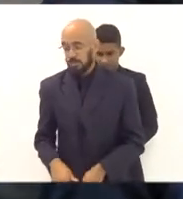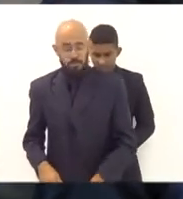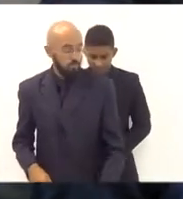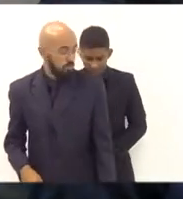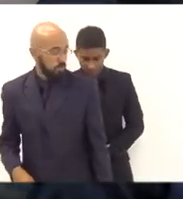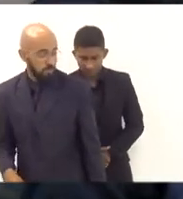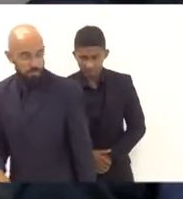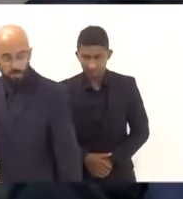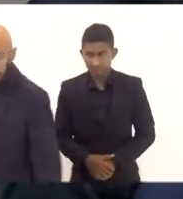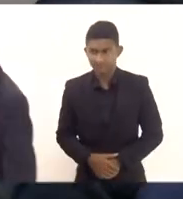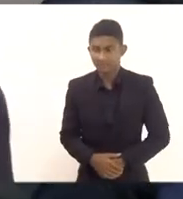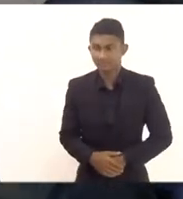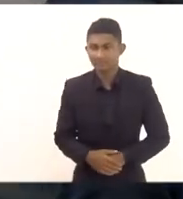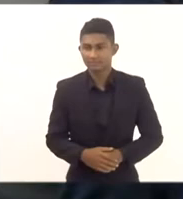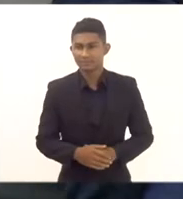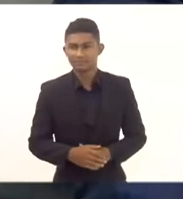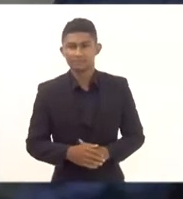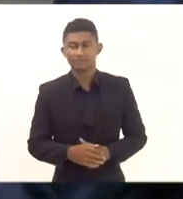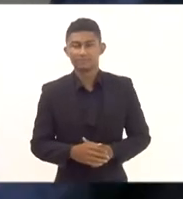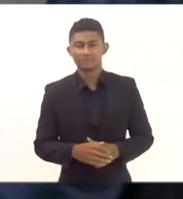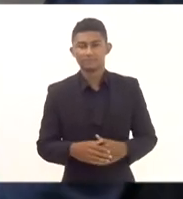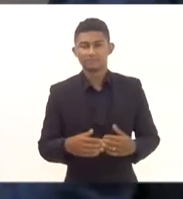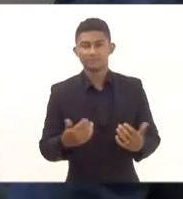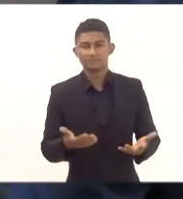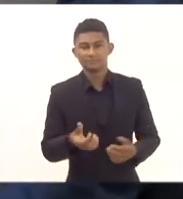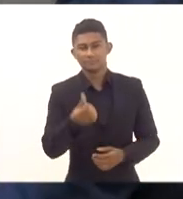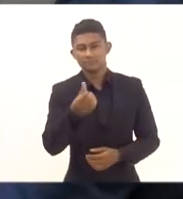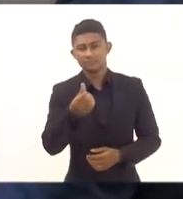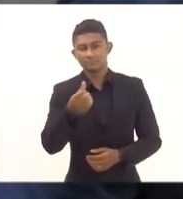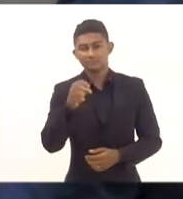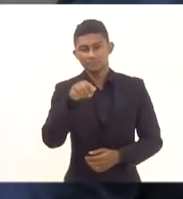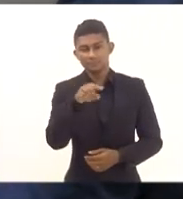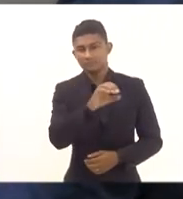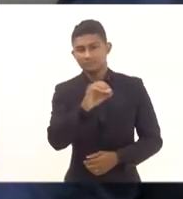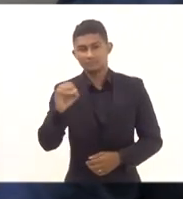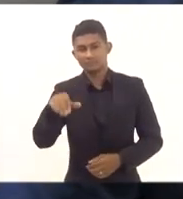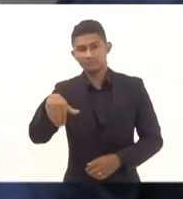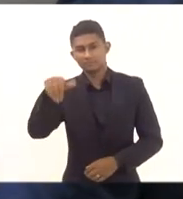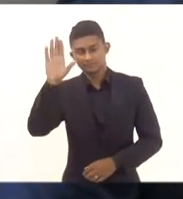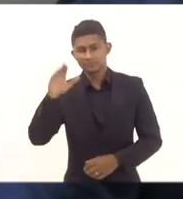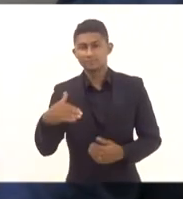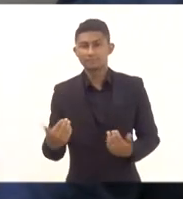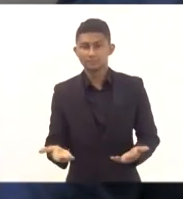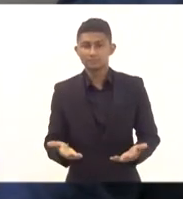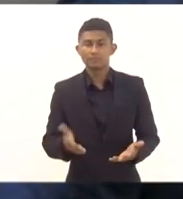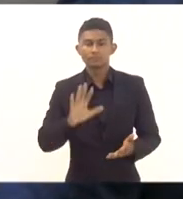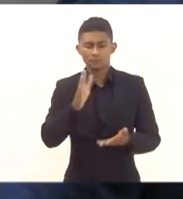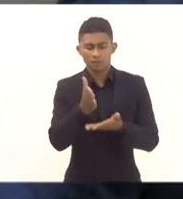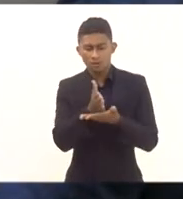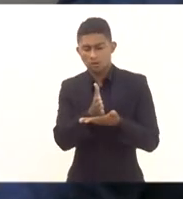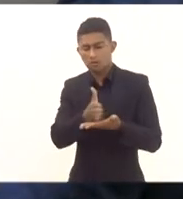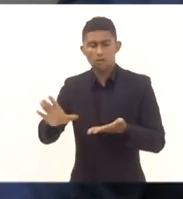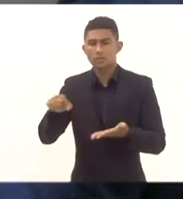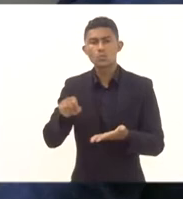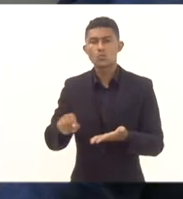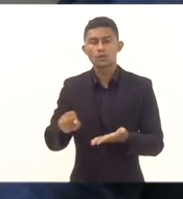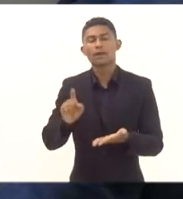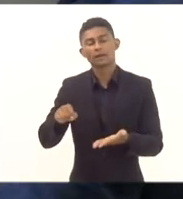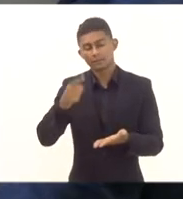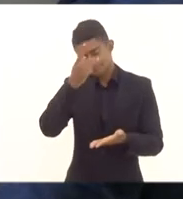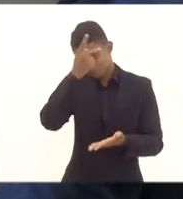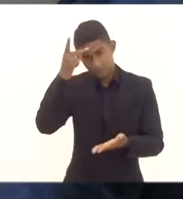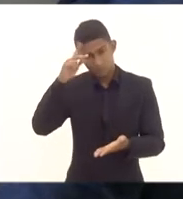físicas dessas 6.000 aproximadamente enformagem E o restante é para pessoas jurídicas